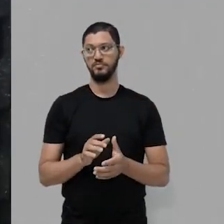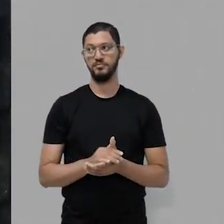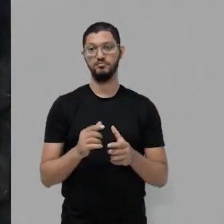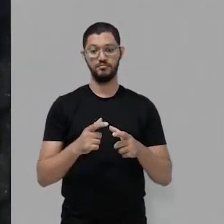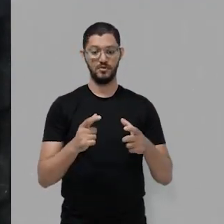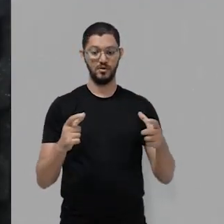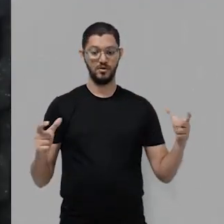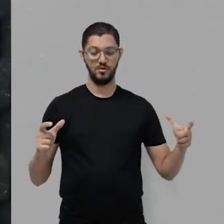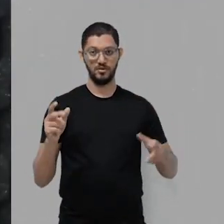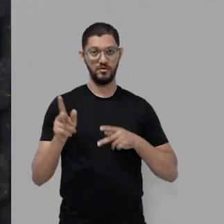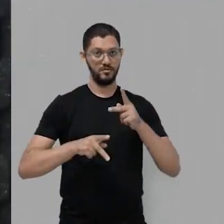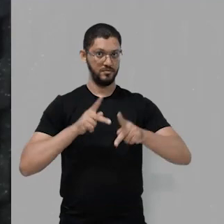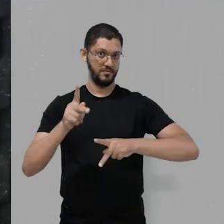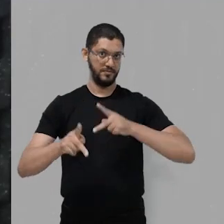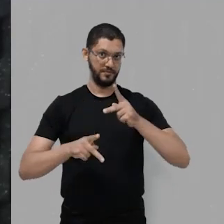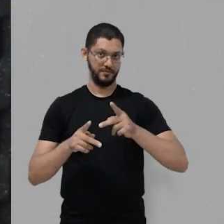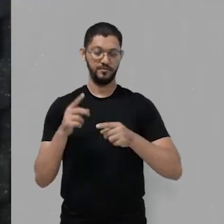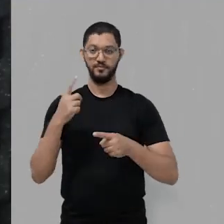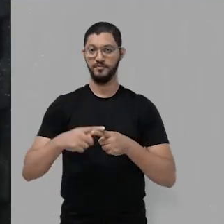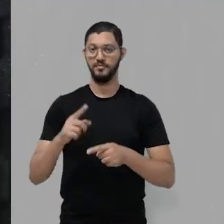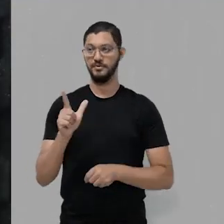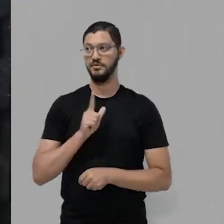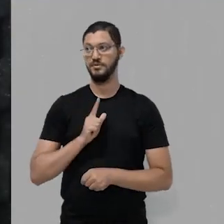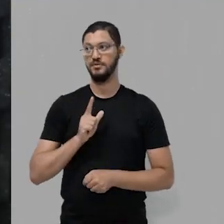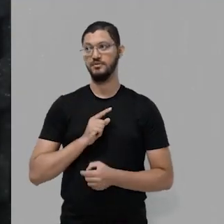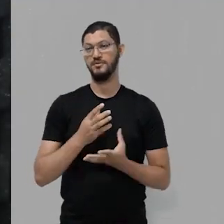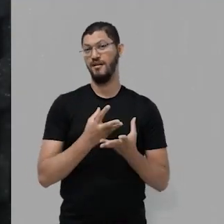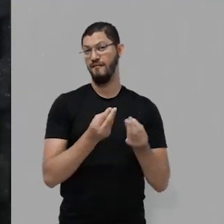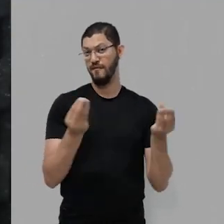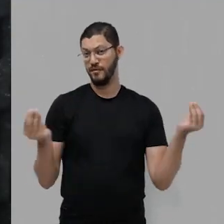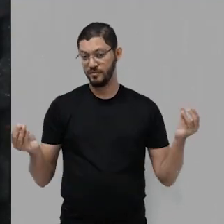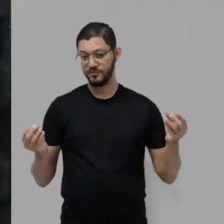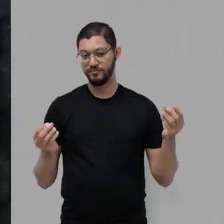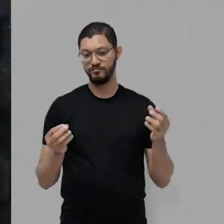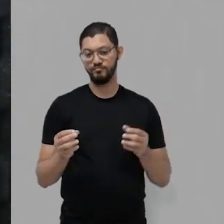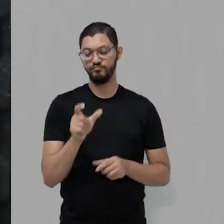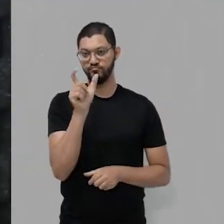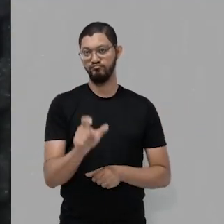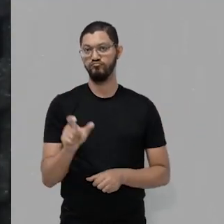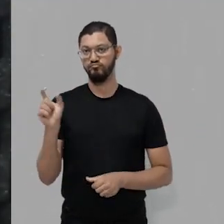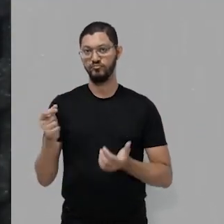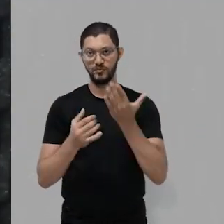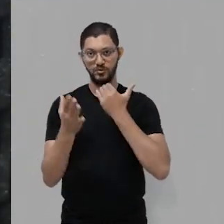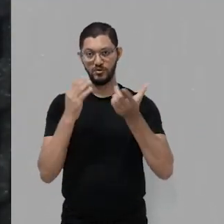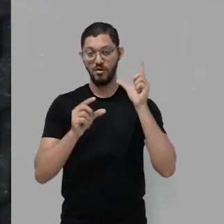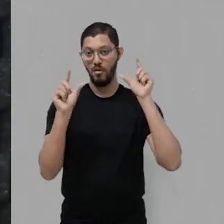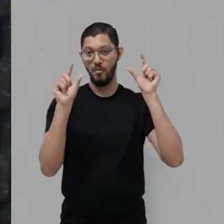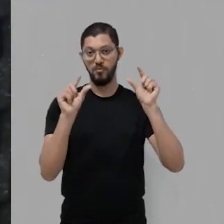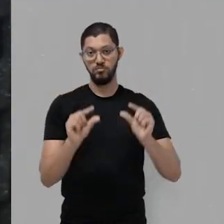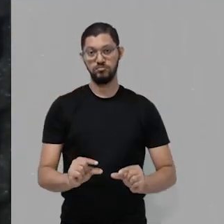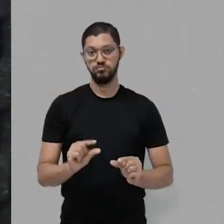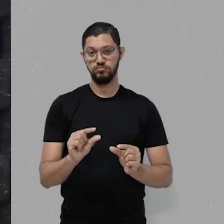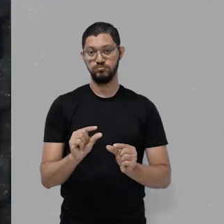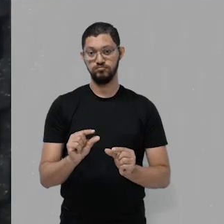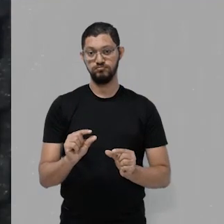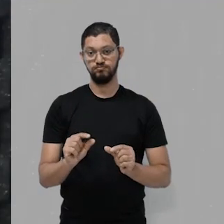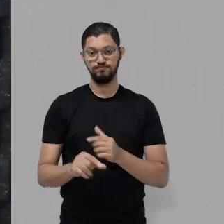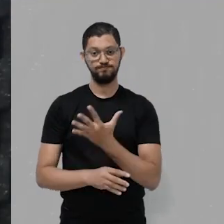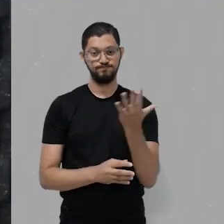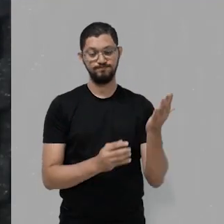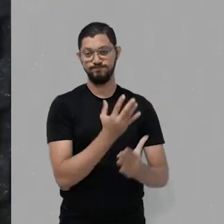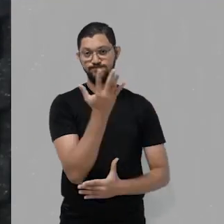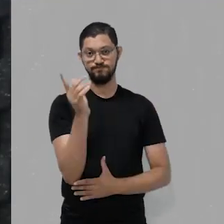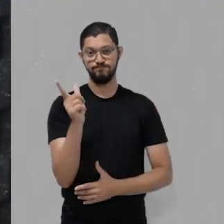vai aumentando as populações. Porque eu tenho muitos indivíduos para consumir poucos recursos naturais